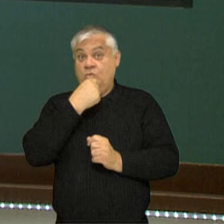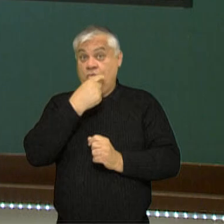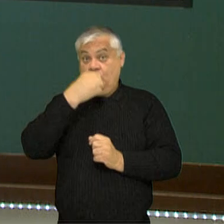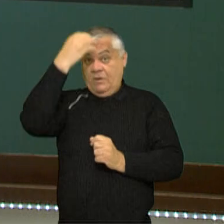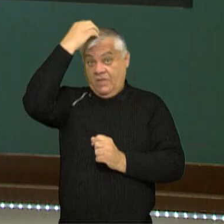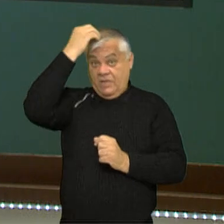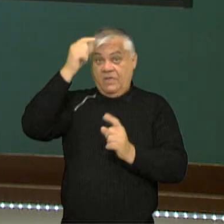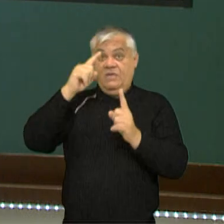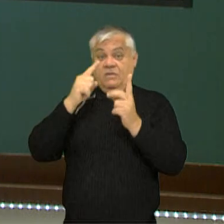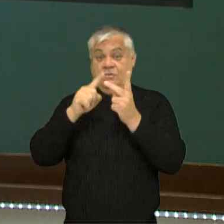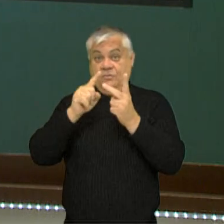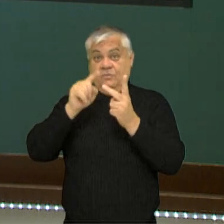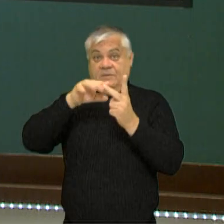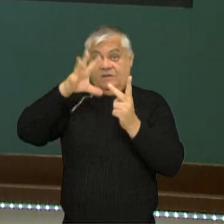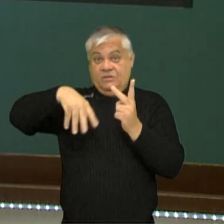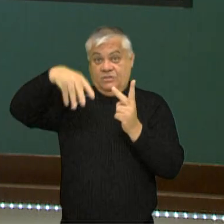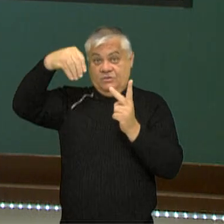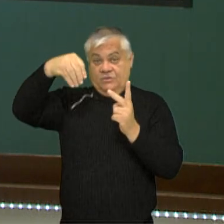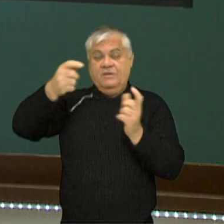eu posso,